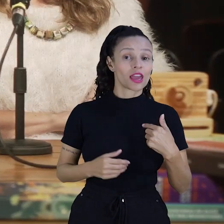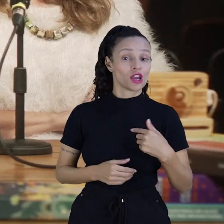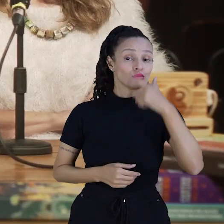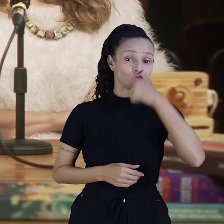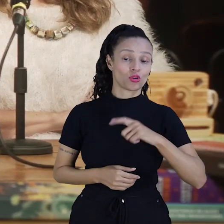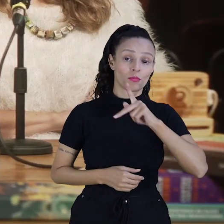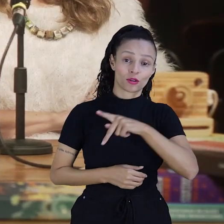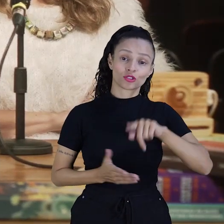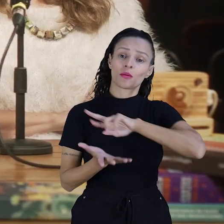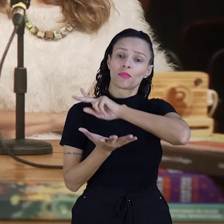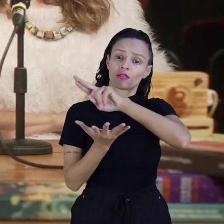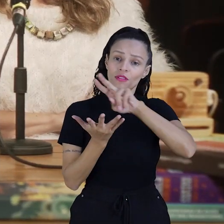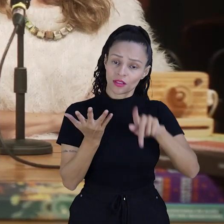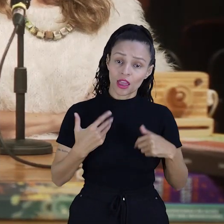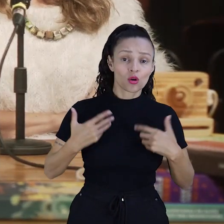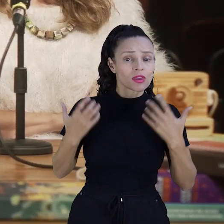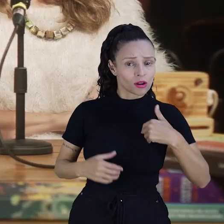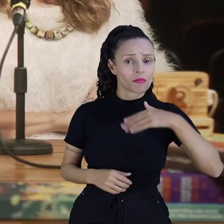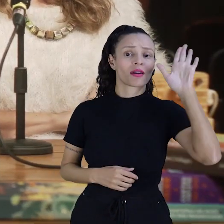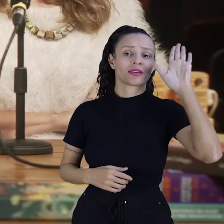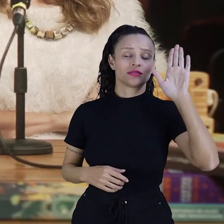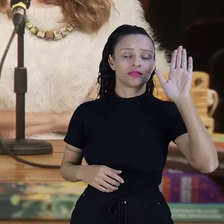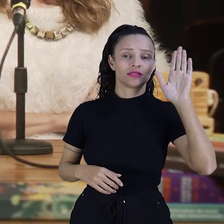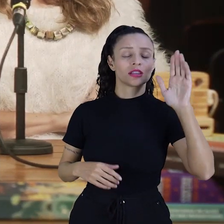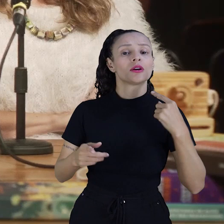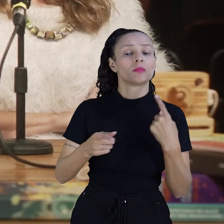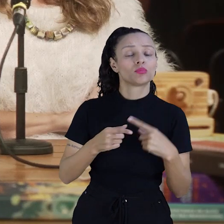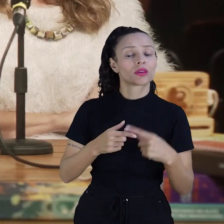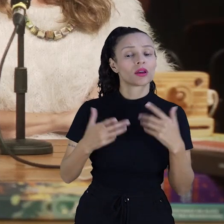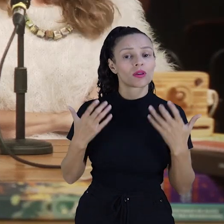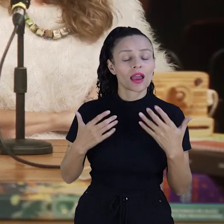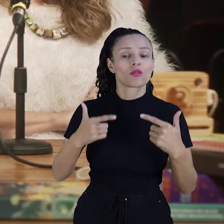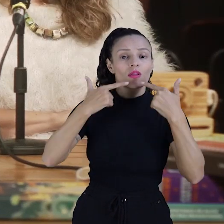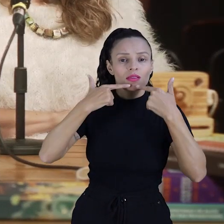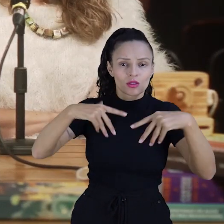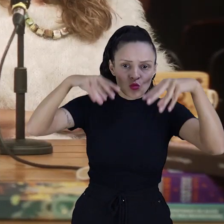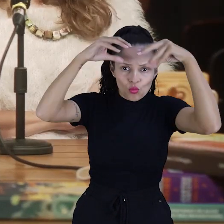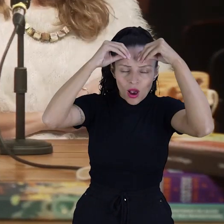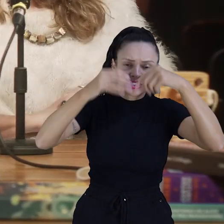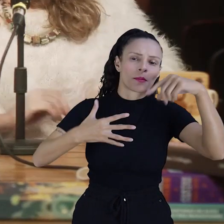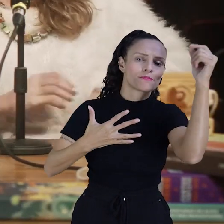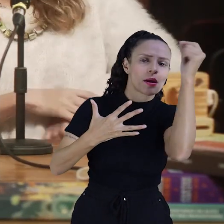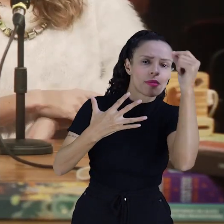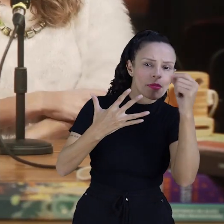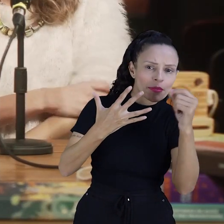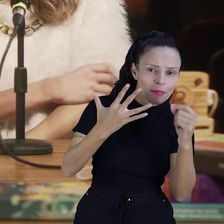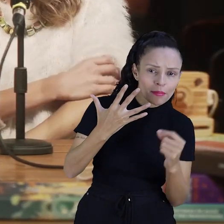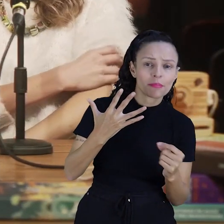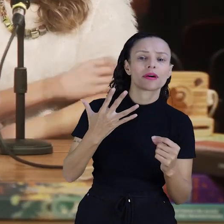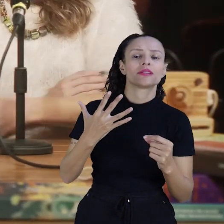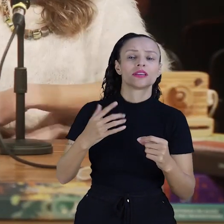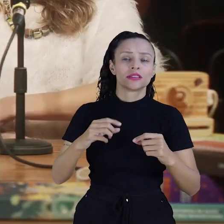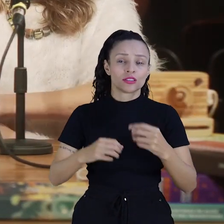professora polivalente. E eu quero ser cada vez mais uma professora polivalente. Porque eu quero que essas linguagens todas, e o